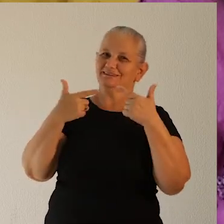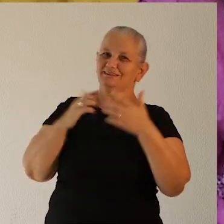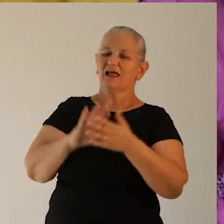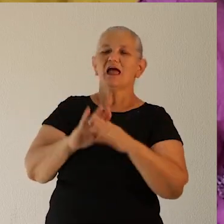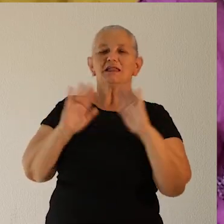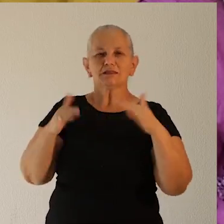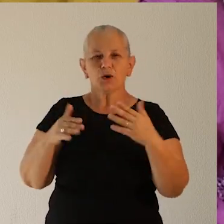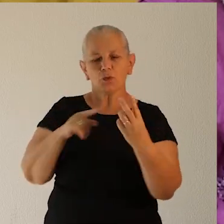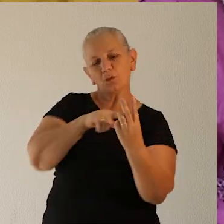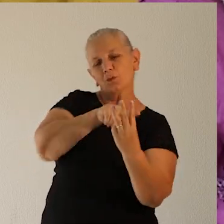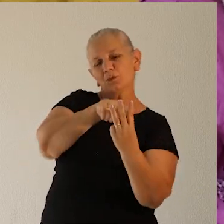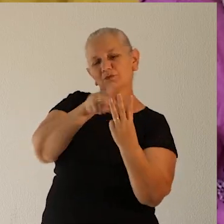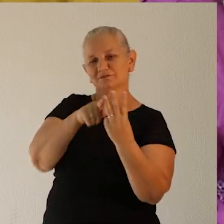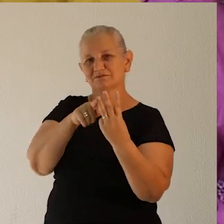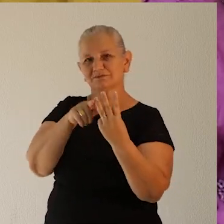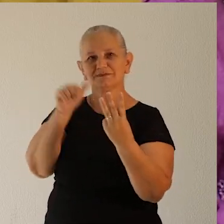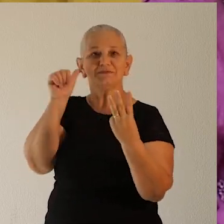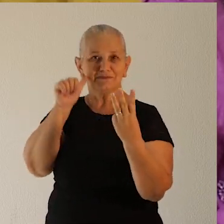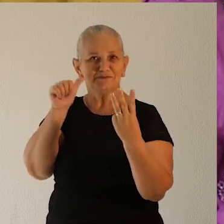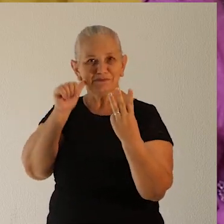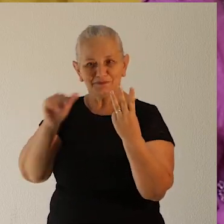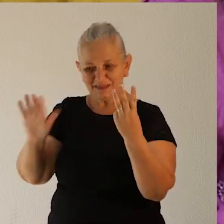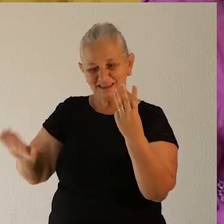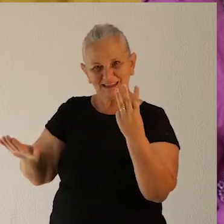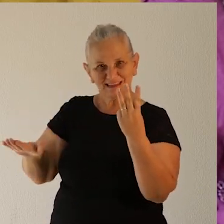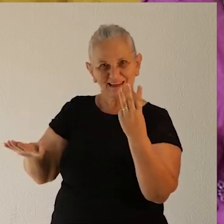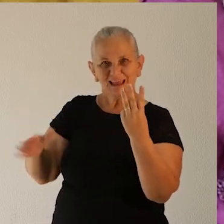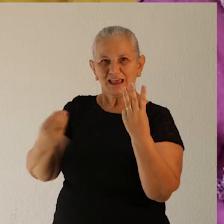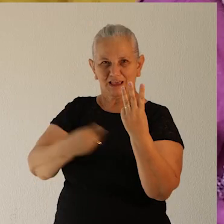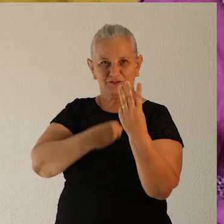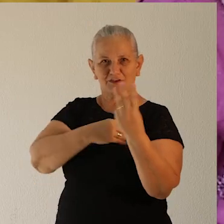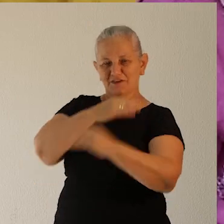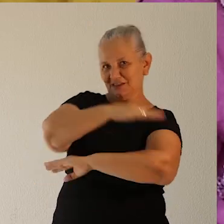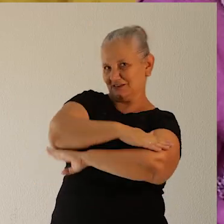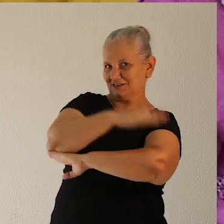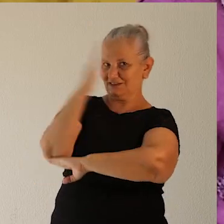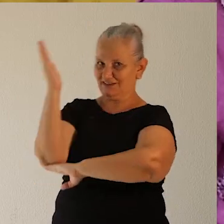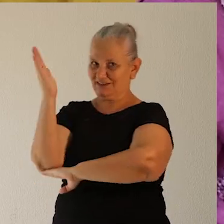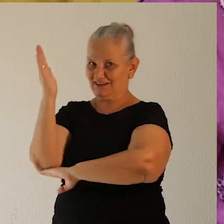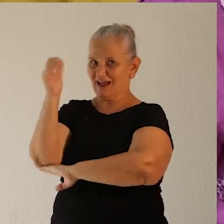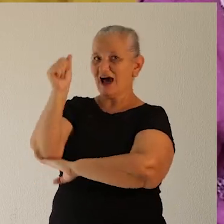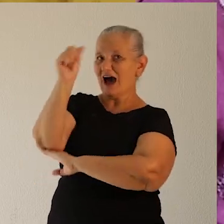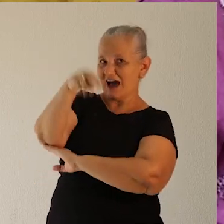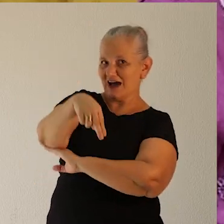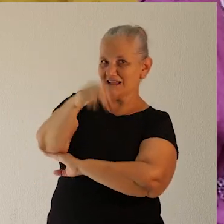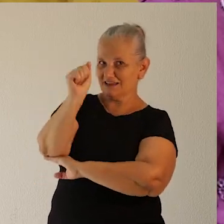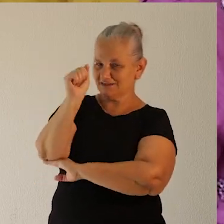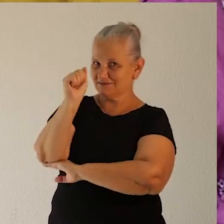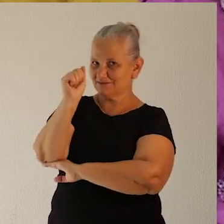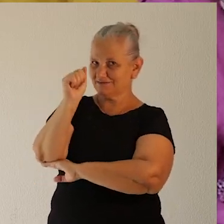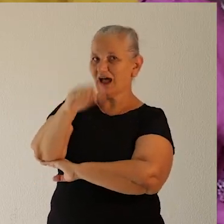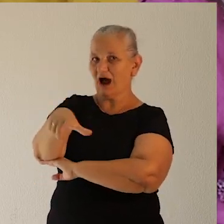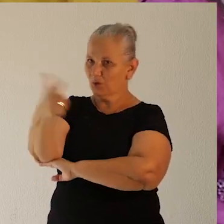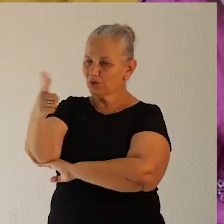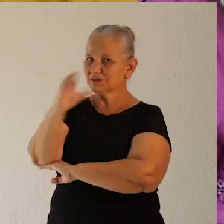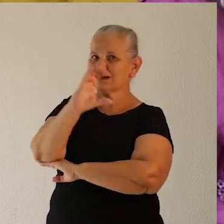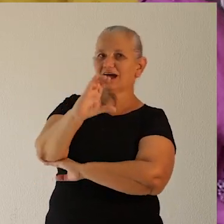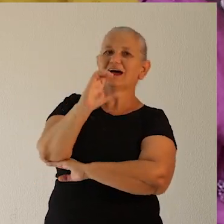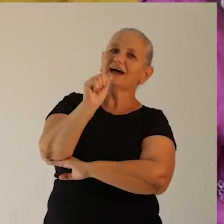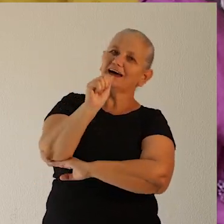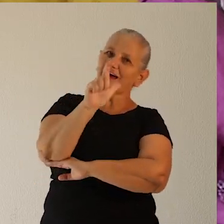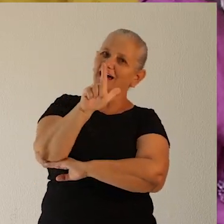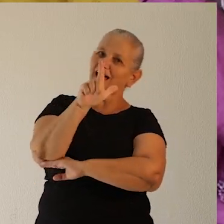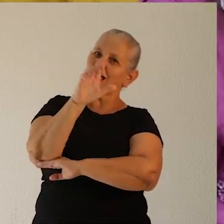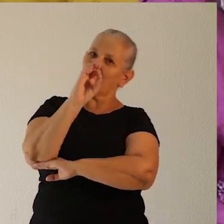Pensaremos em cada menina que vivia naquela janela. Uma se chamava Arabella, a outra se chamou Carolina. Mas